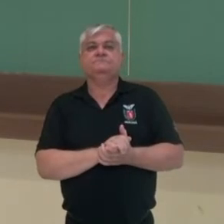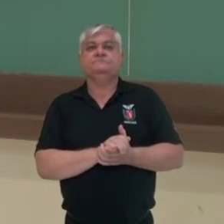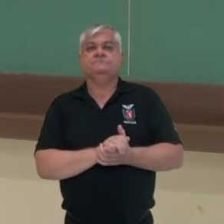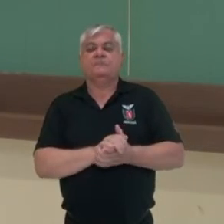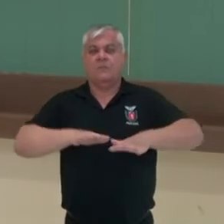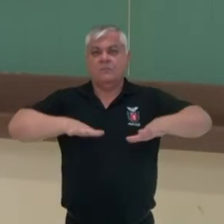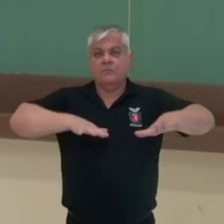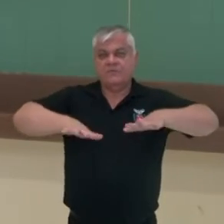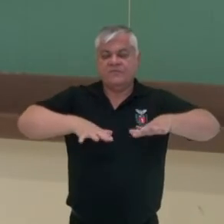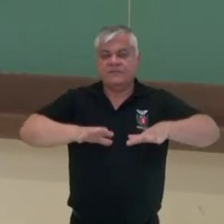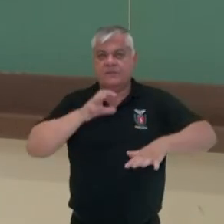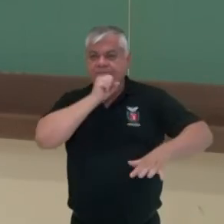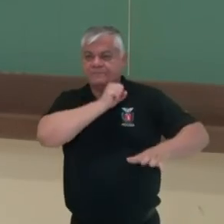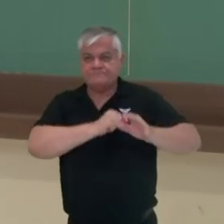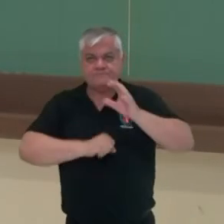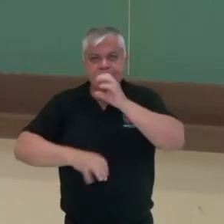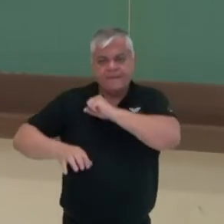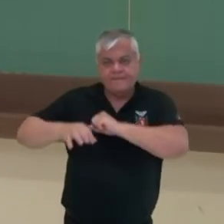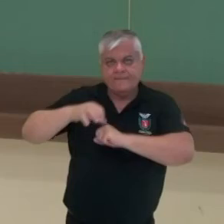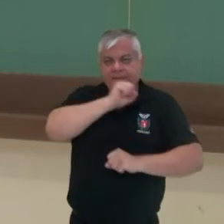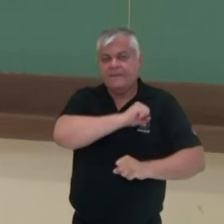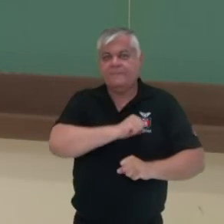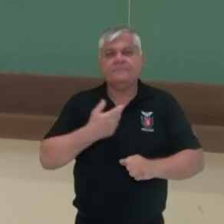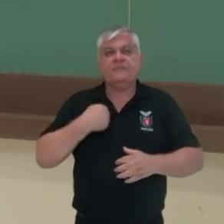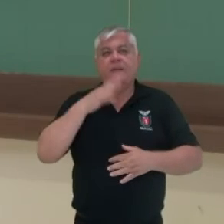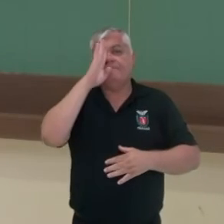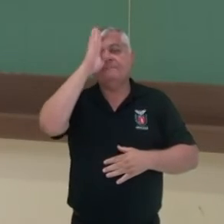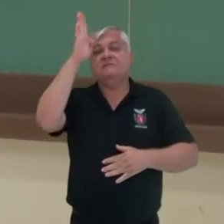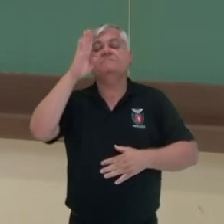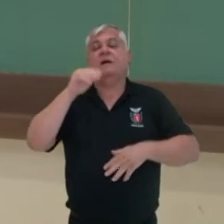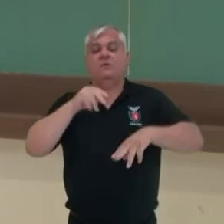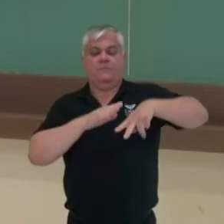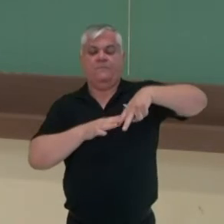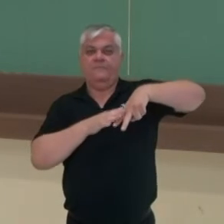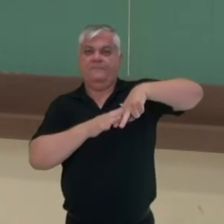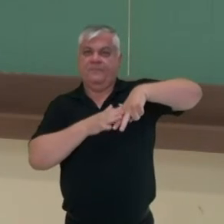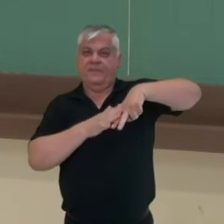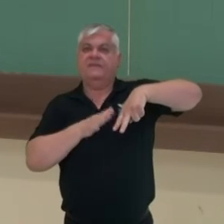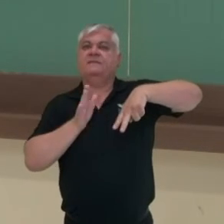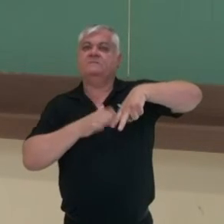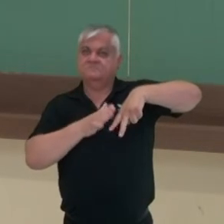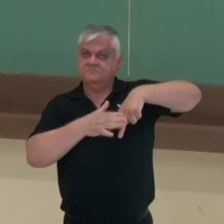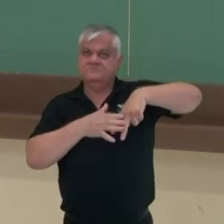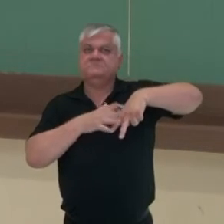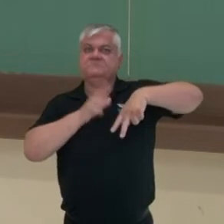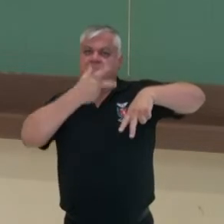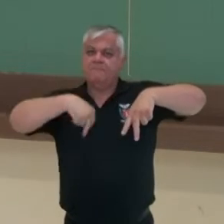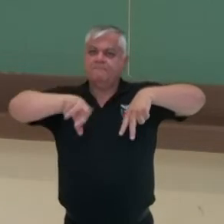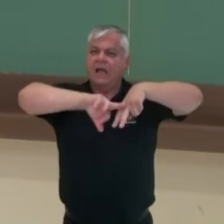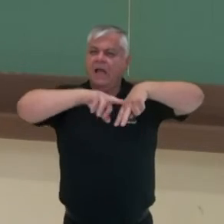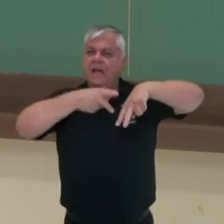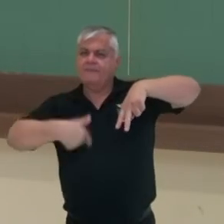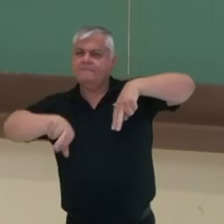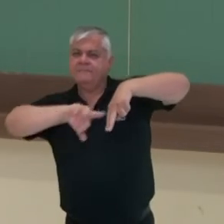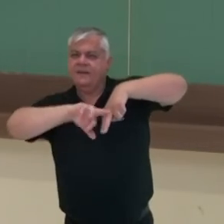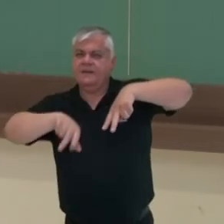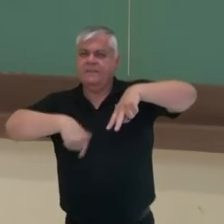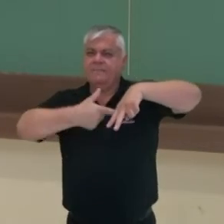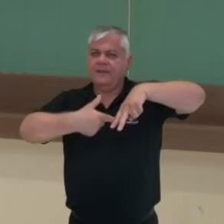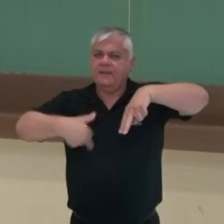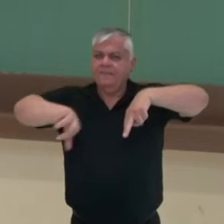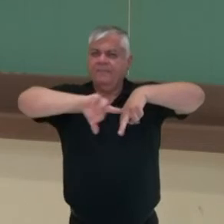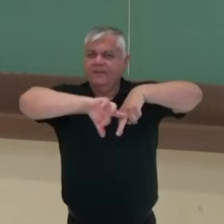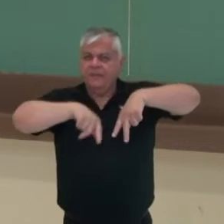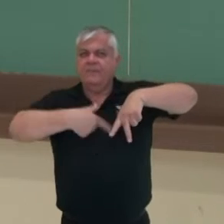são rápidos e a prioridade, eles dão uma prioridade para os pés também e para as pernas. Daqui uma imagem deles lutando, né,